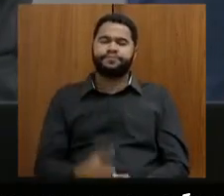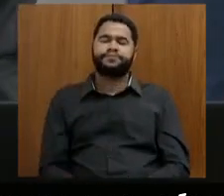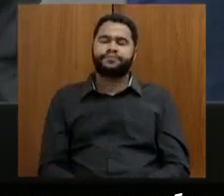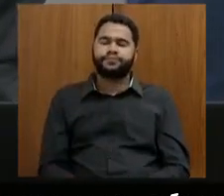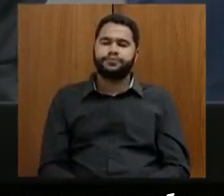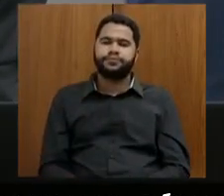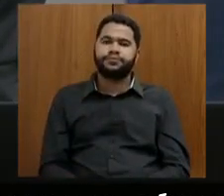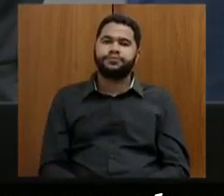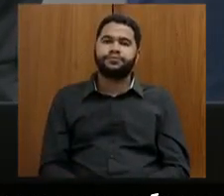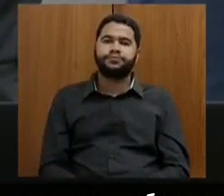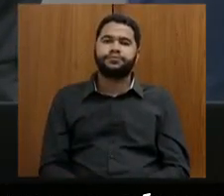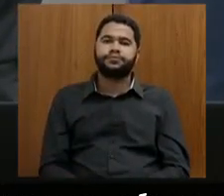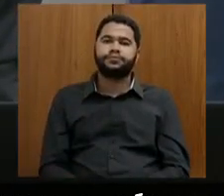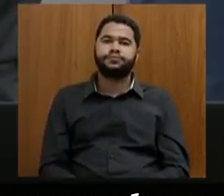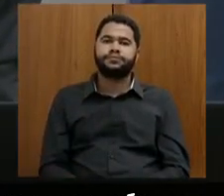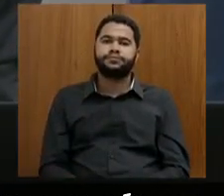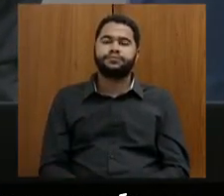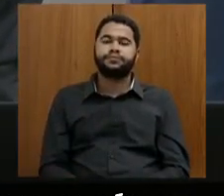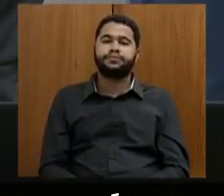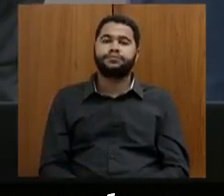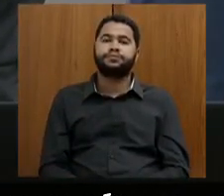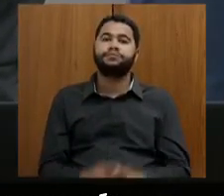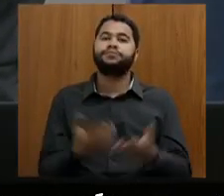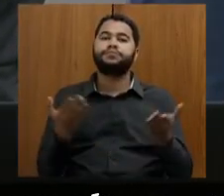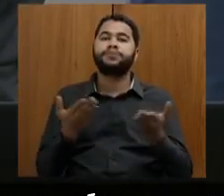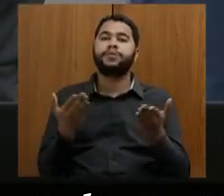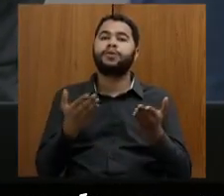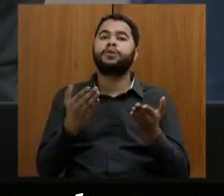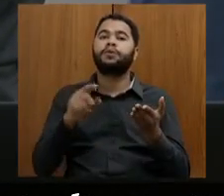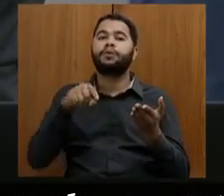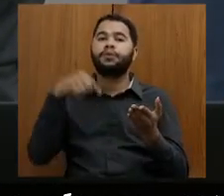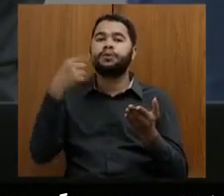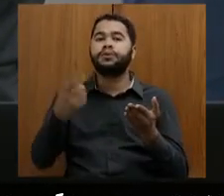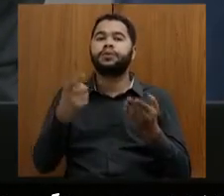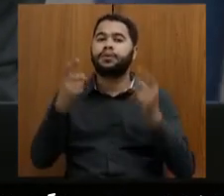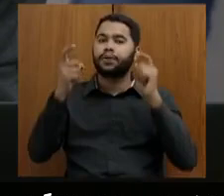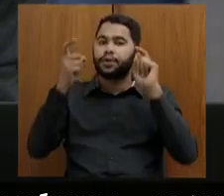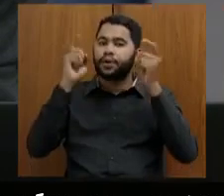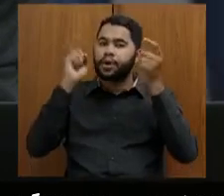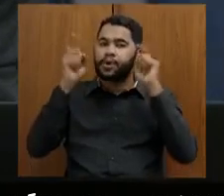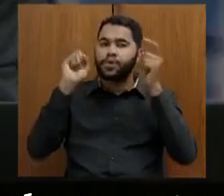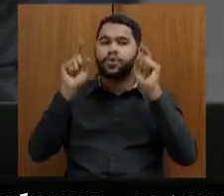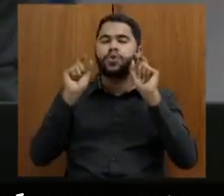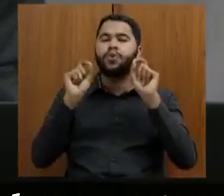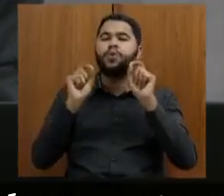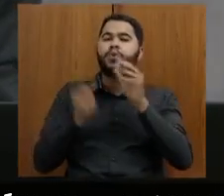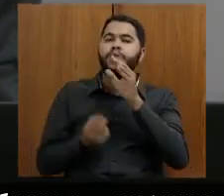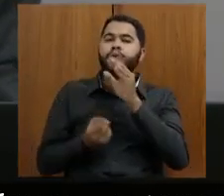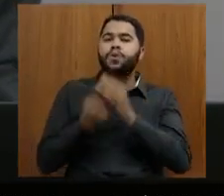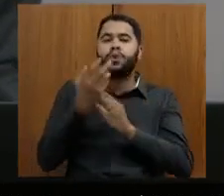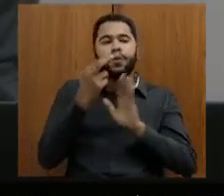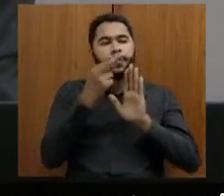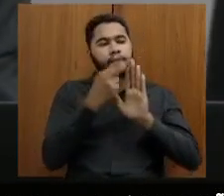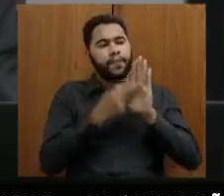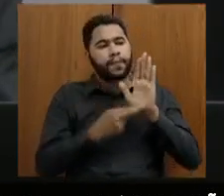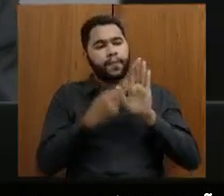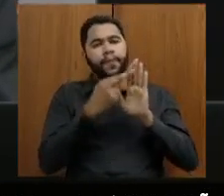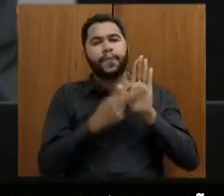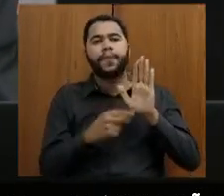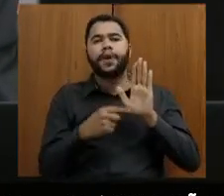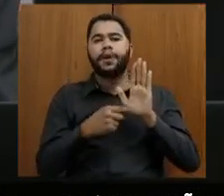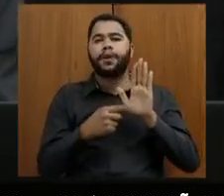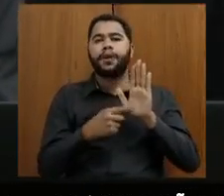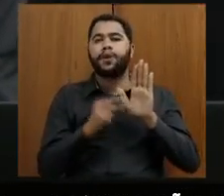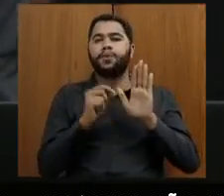e a gente deixa aqui para a próxima reunião para consultoria elaborar um requerimento